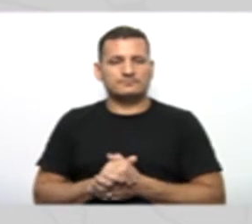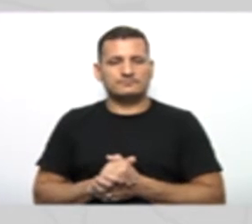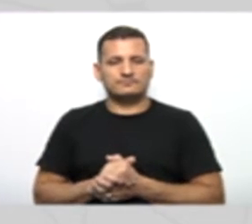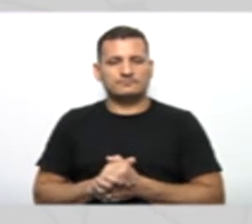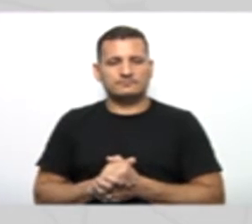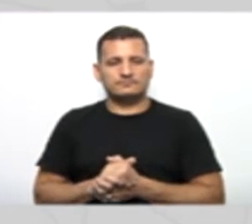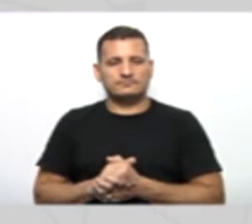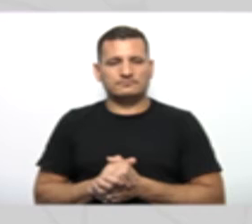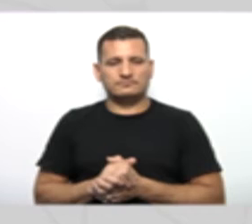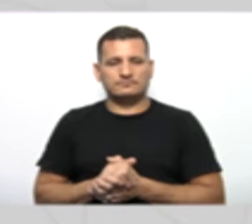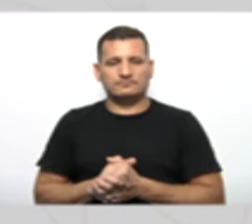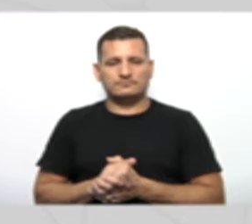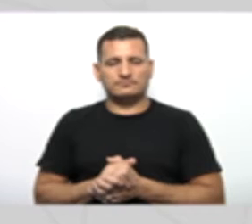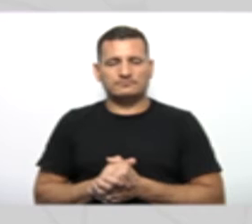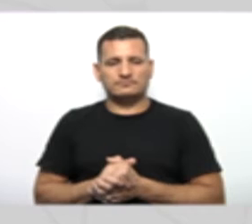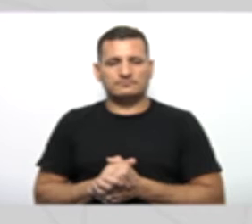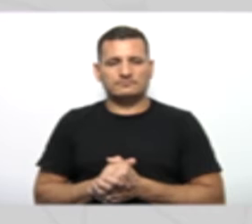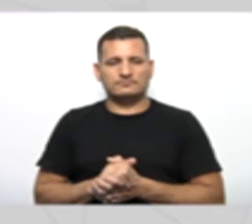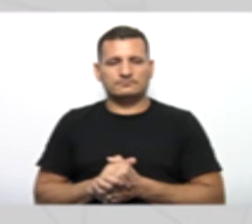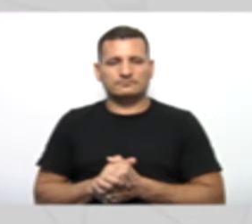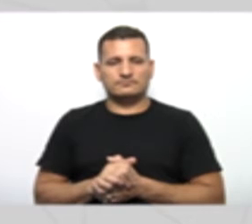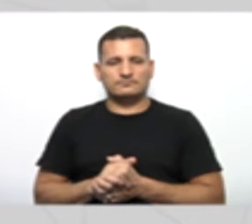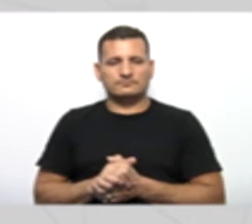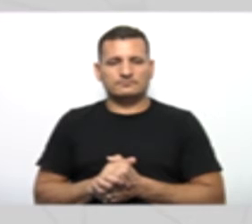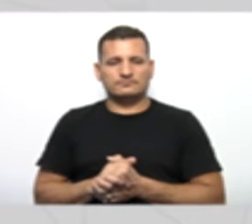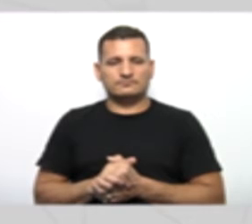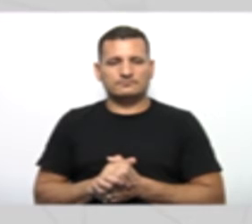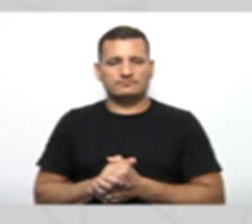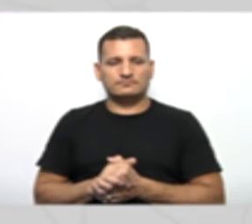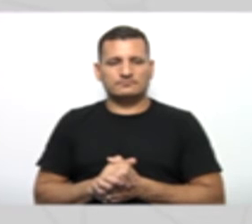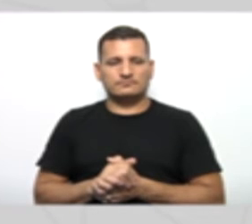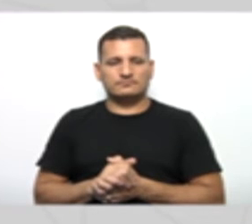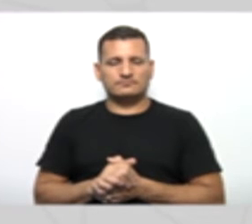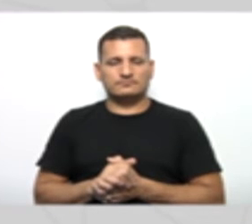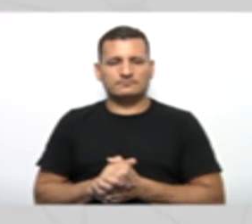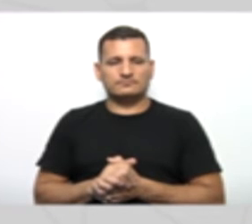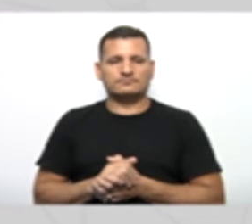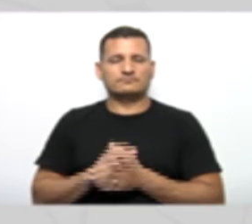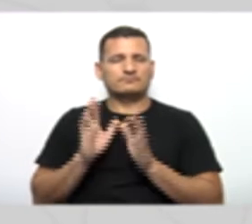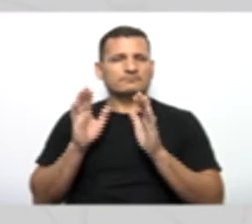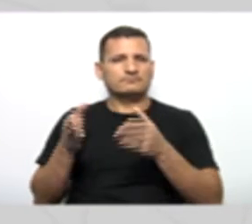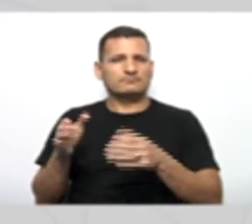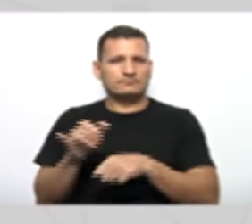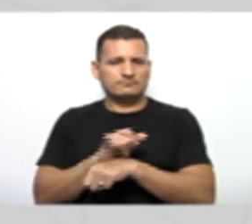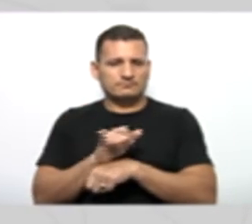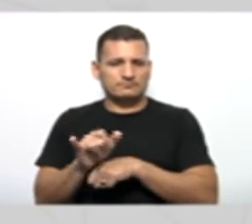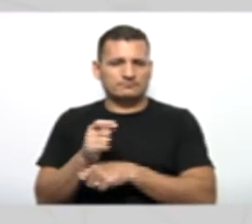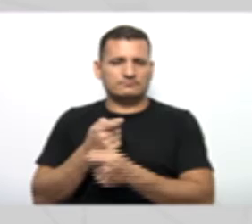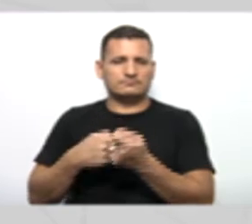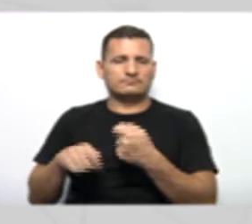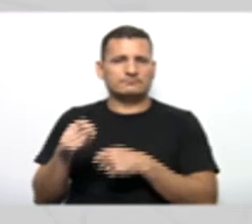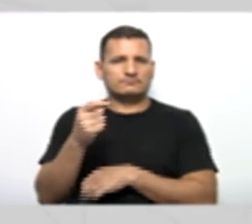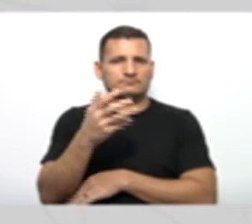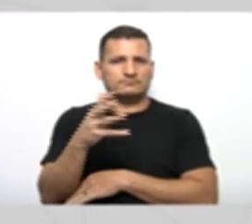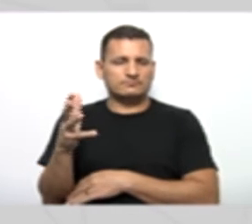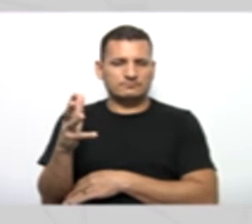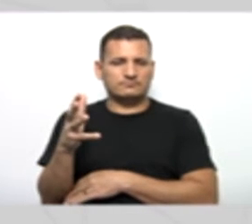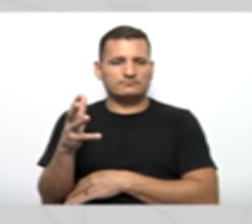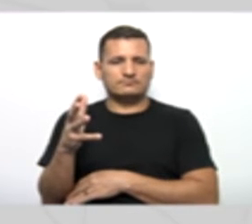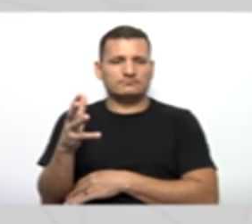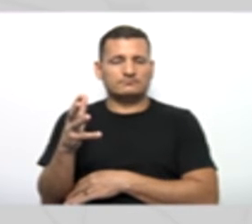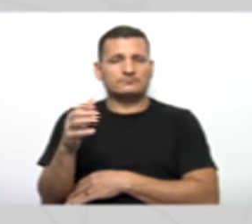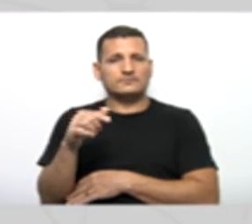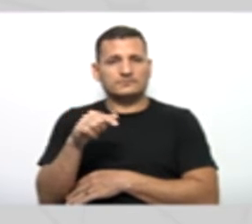descartar. A outra parte, abordagem estratégica da gestão ambiental. A abordagem estratégica da gestão ambiental